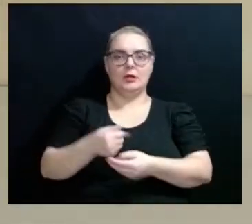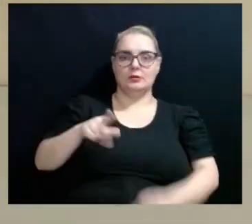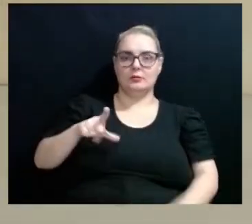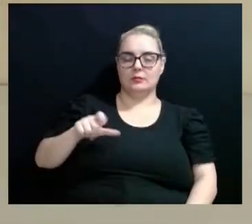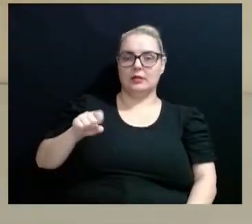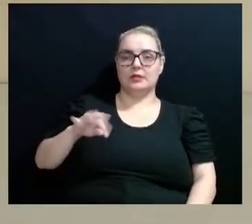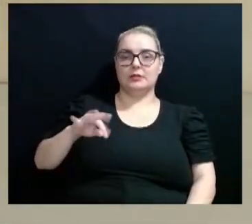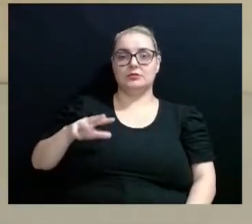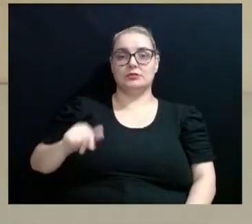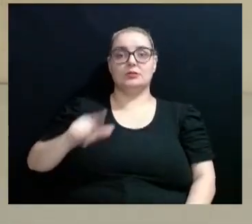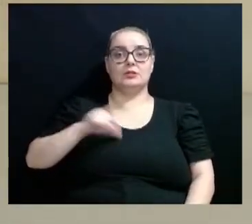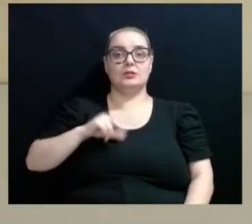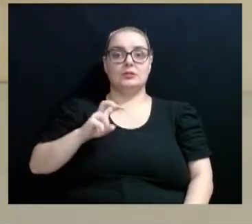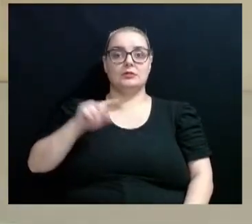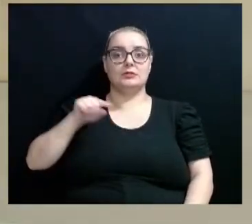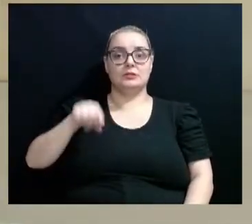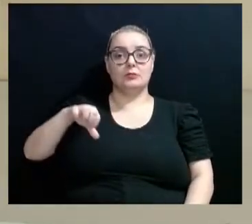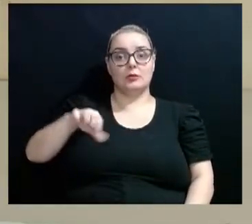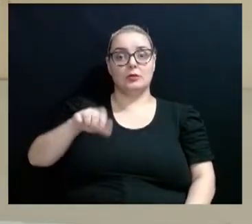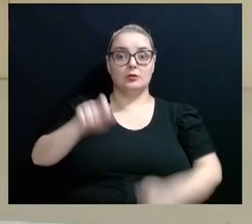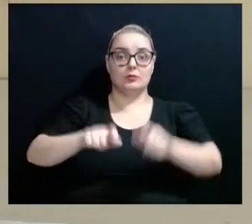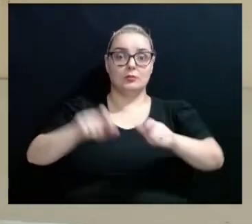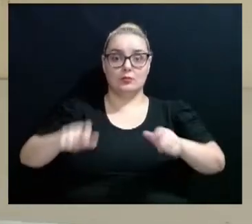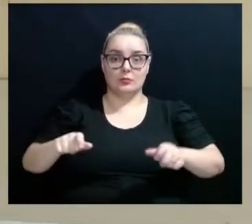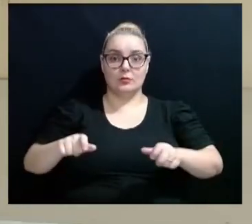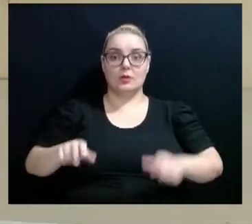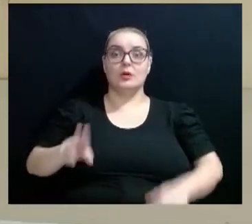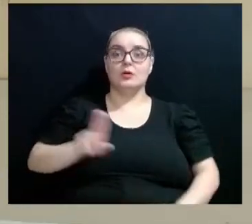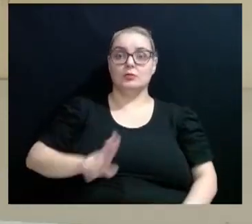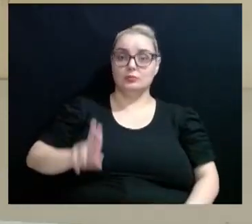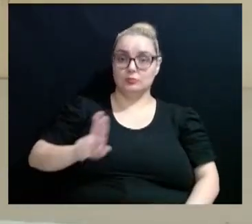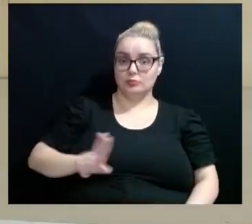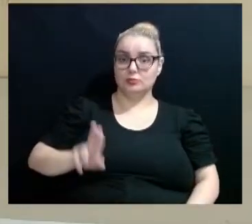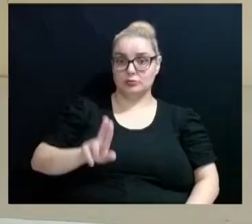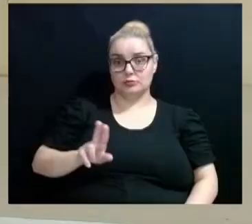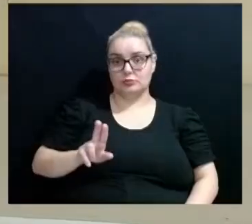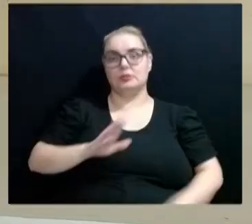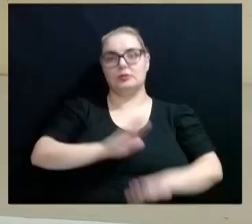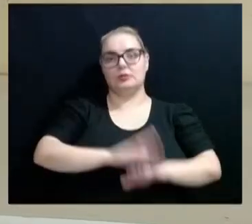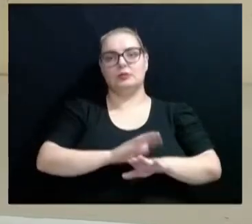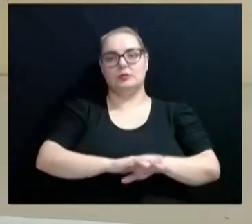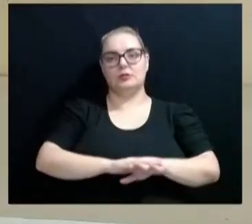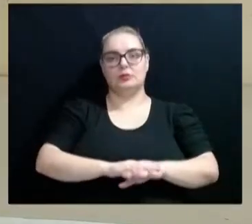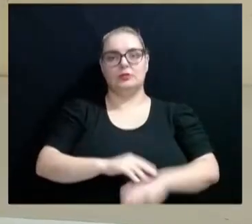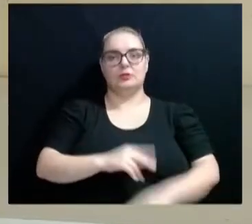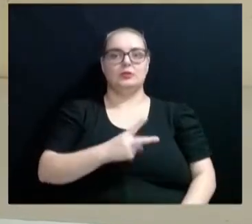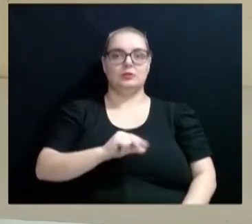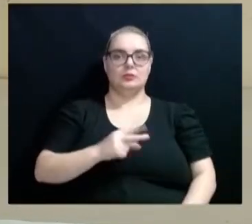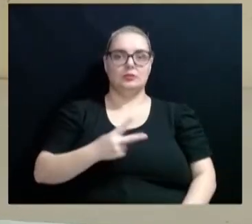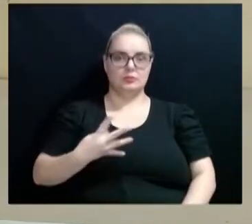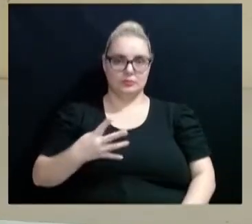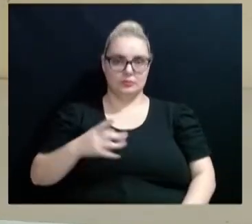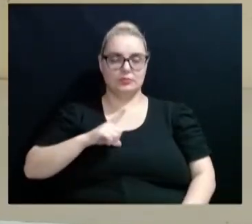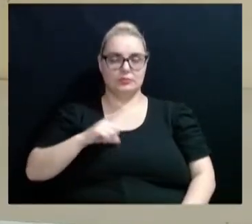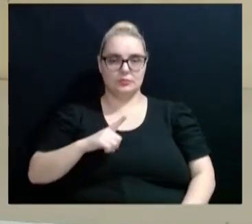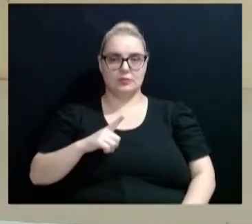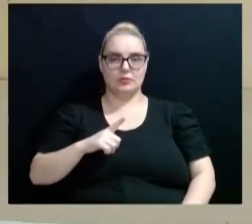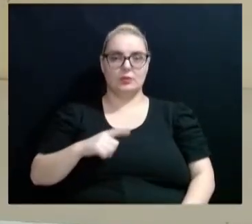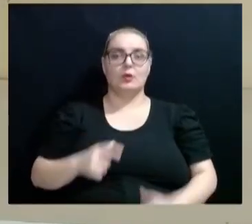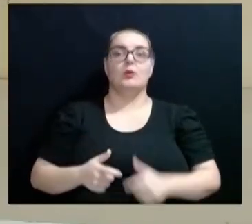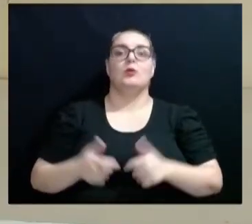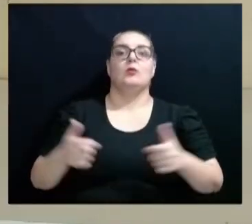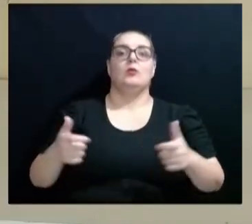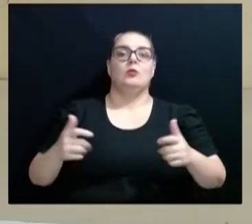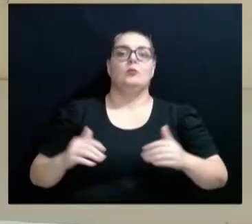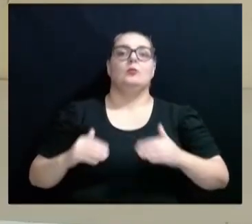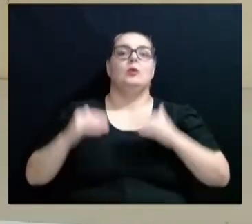culturais apontam que no setor da cultura, que também abrange a arte plástica, nós temos 5,9